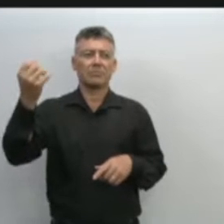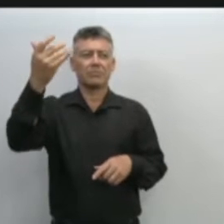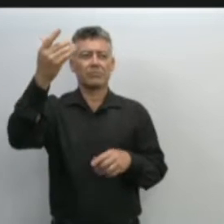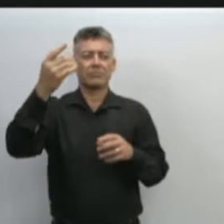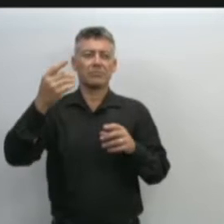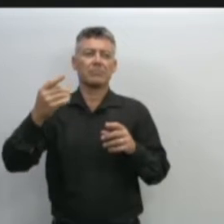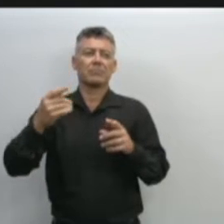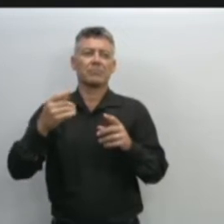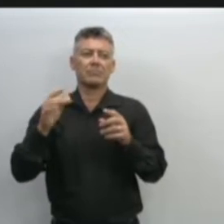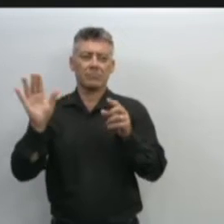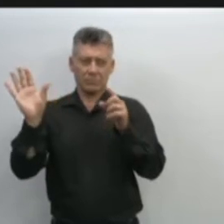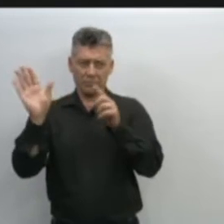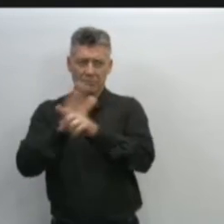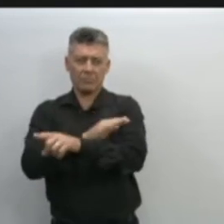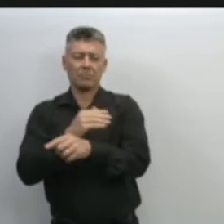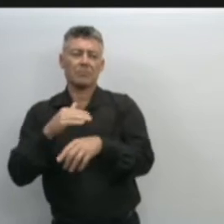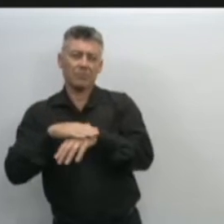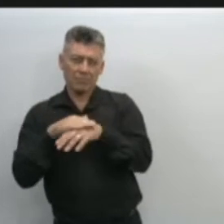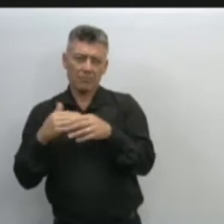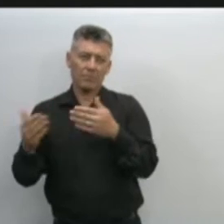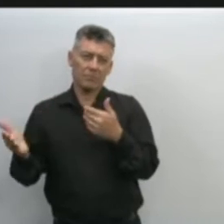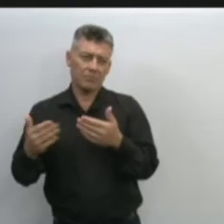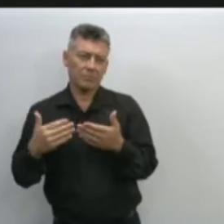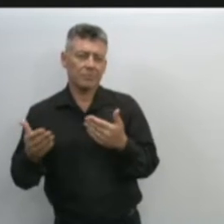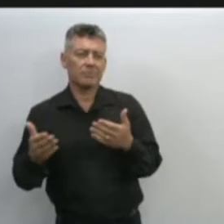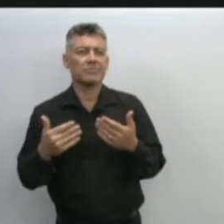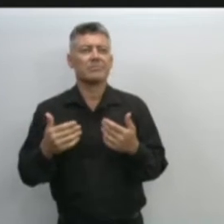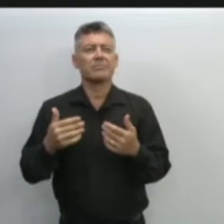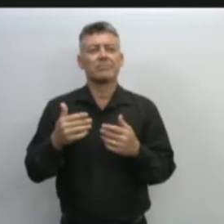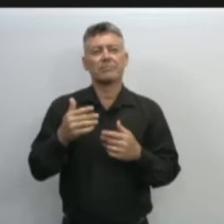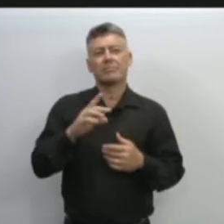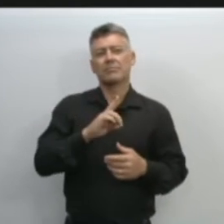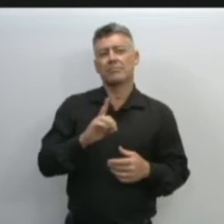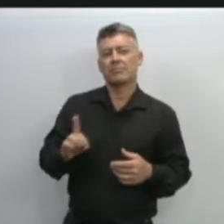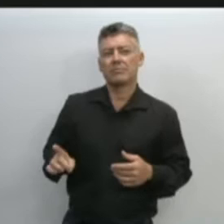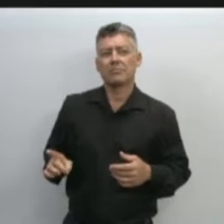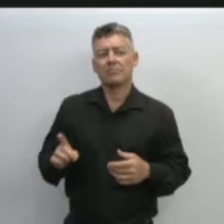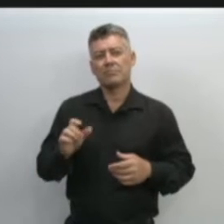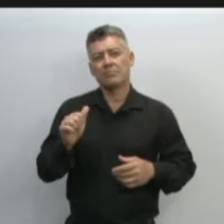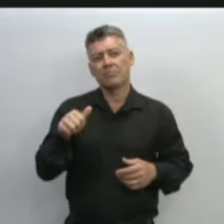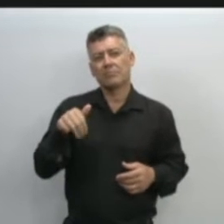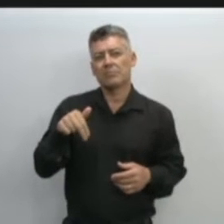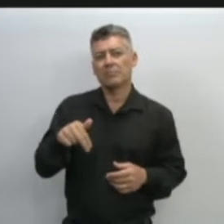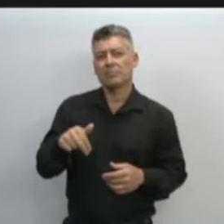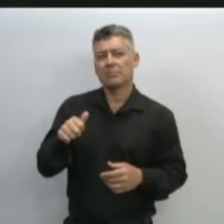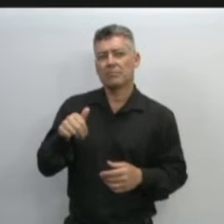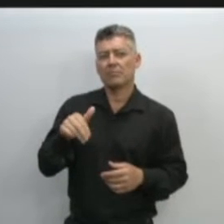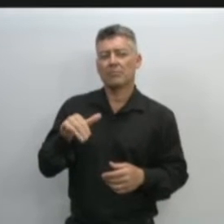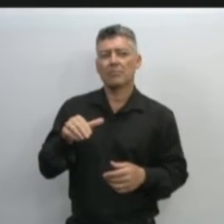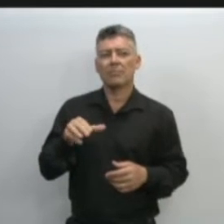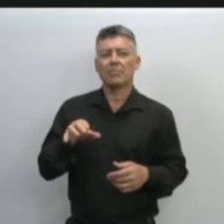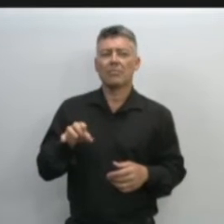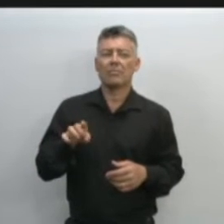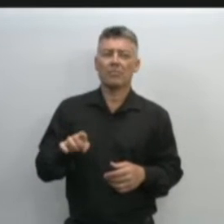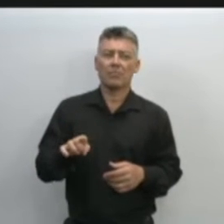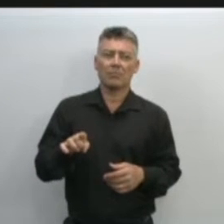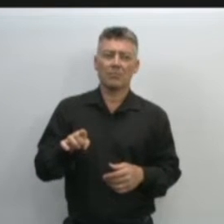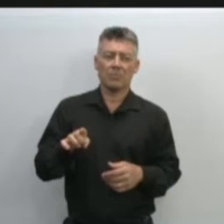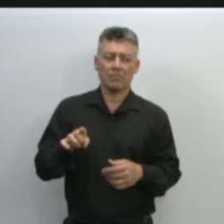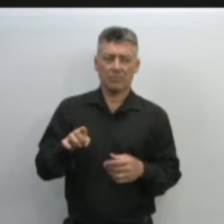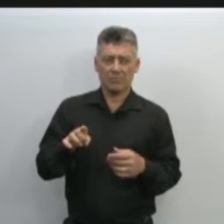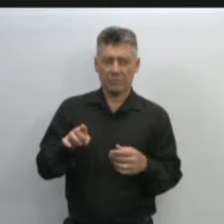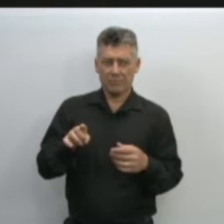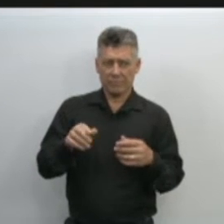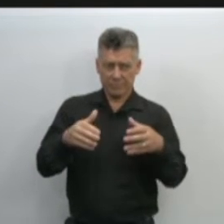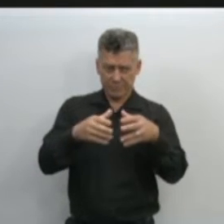mas acabei também de dialogar com a nossa diretora Natécia, falamos sobre essa obra, falamos sobre a